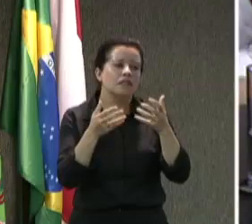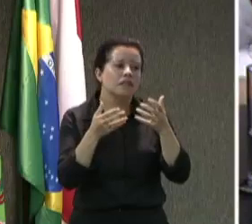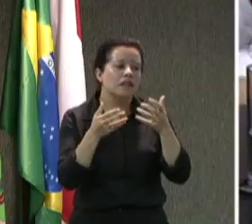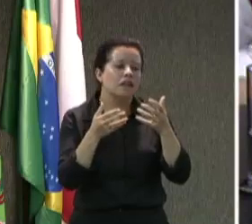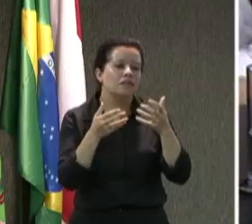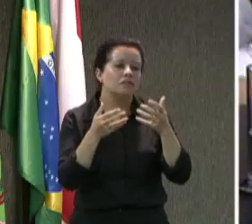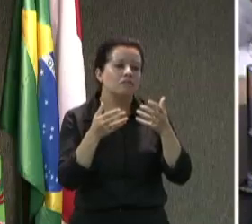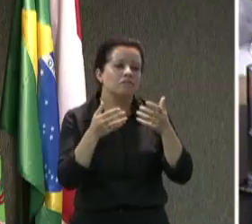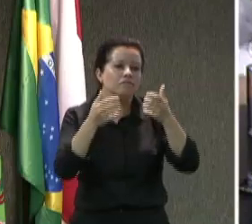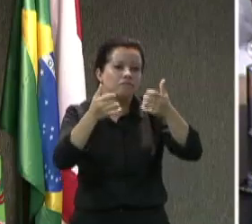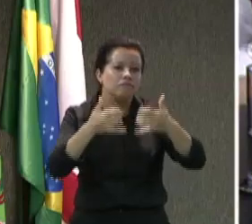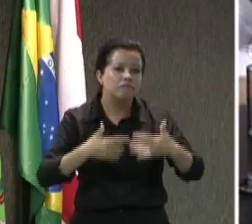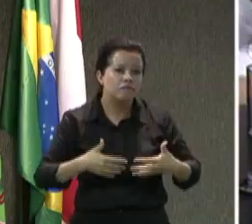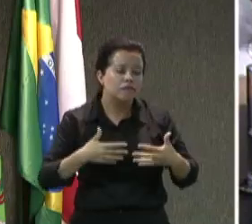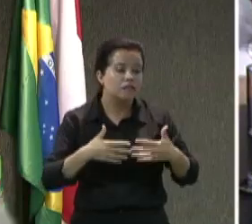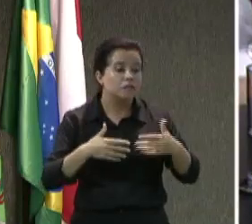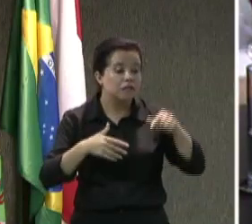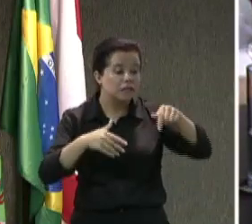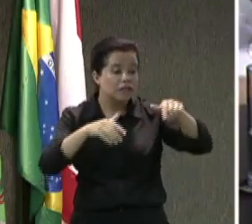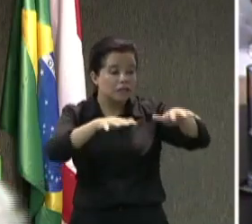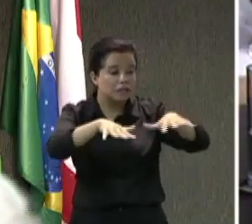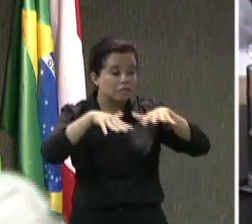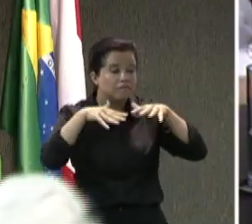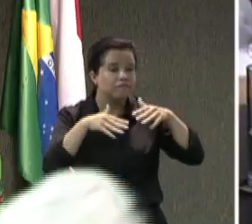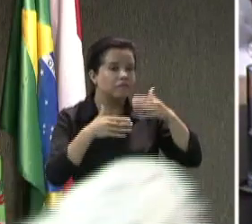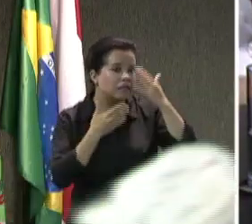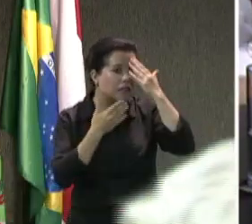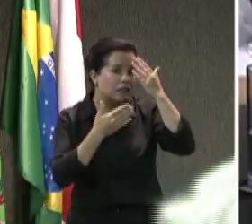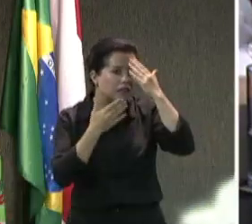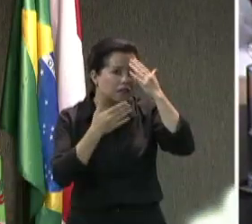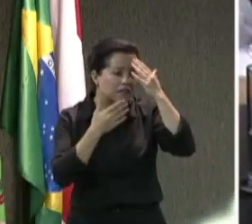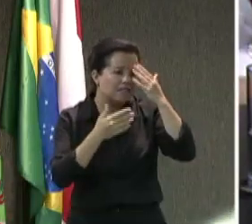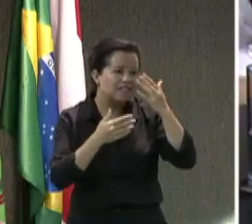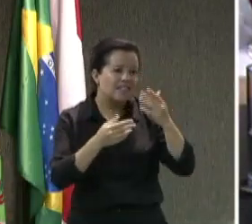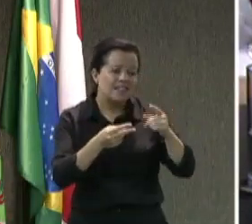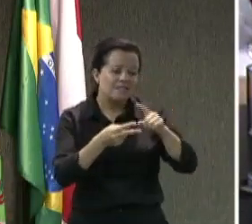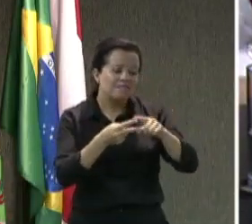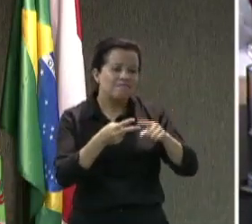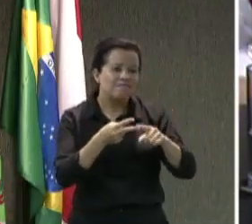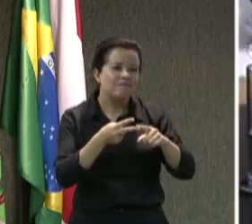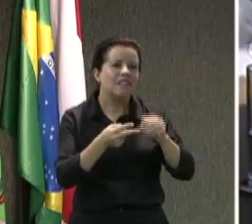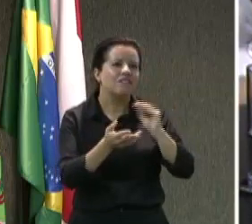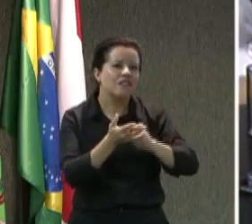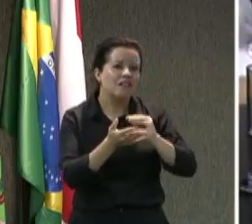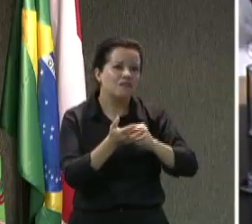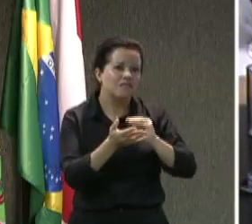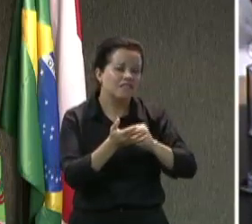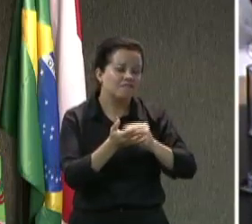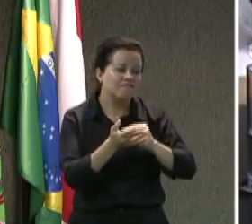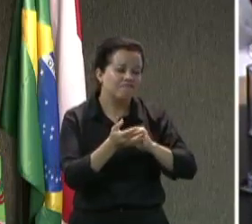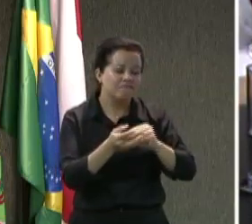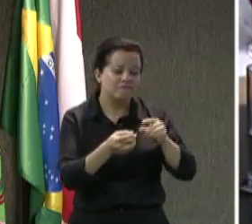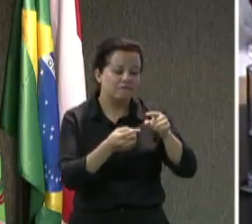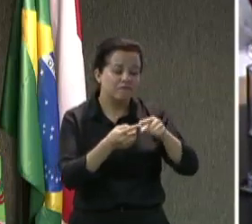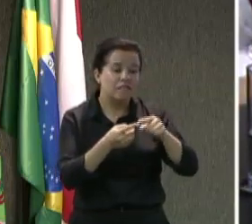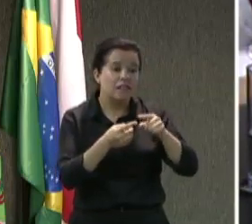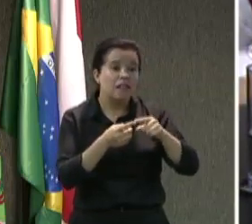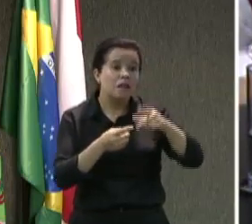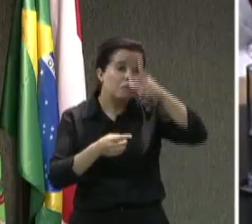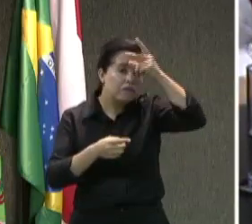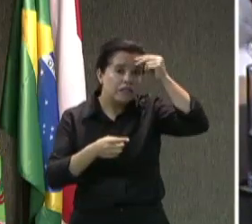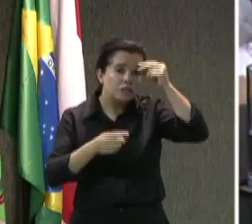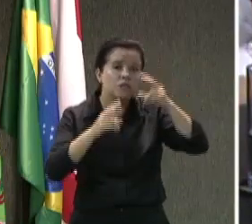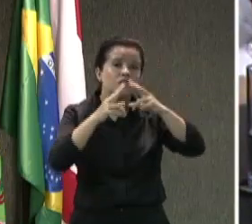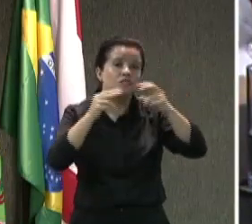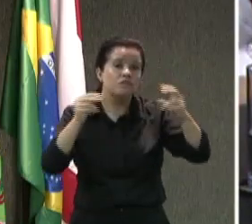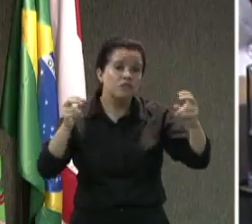agradecendo essa audiência pública excepcional, mas fazer 2 pesar aqui, que foi a presença e ausência da Prefeitura de Florianópolis,